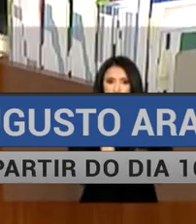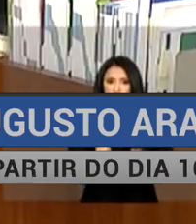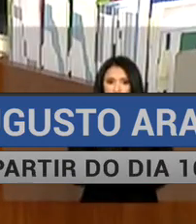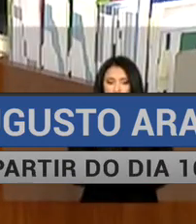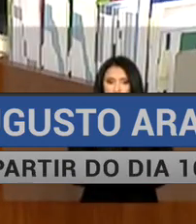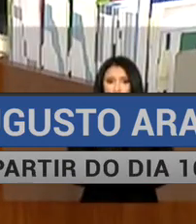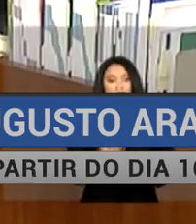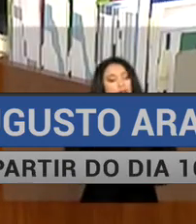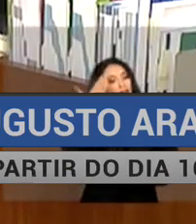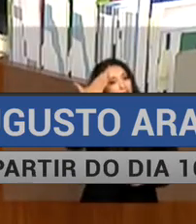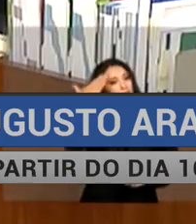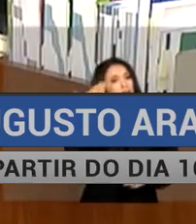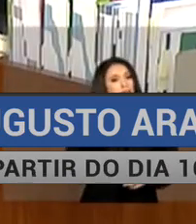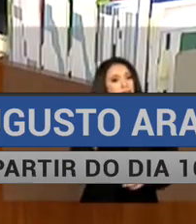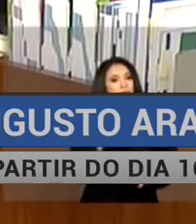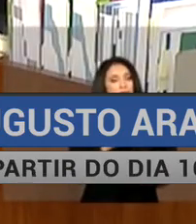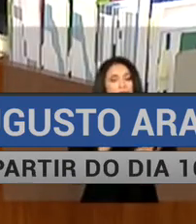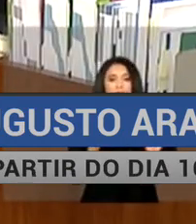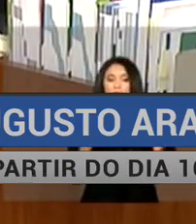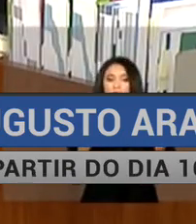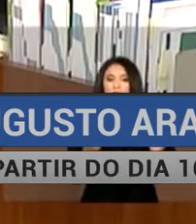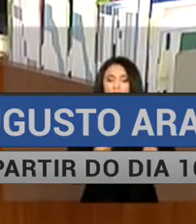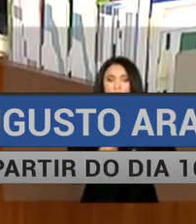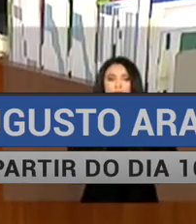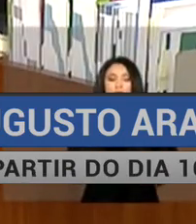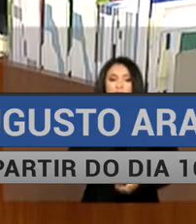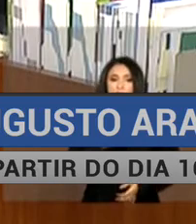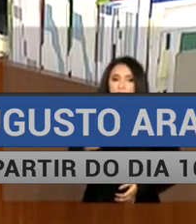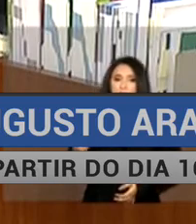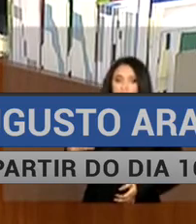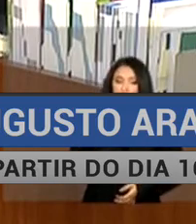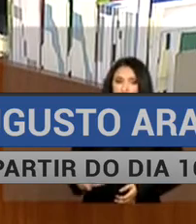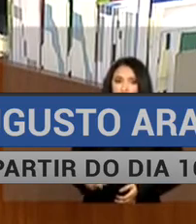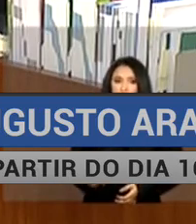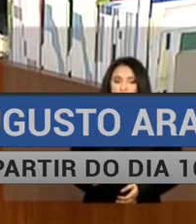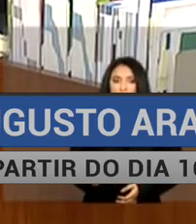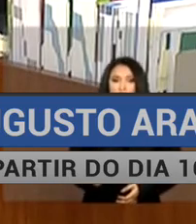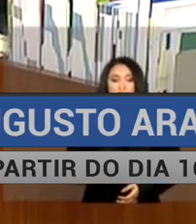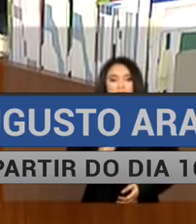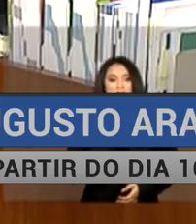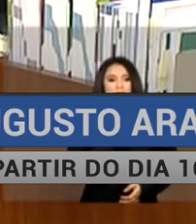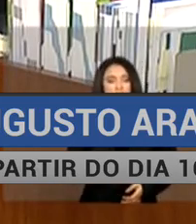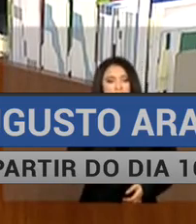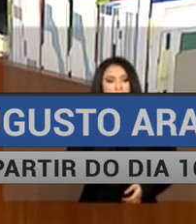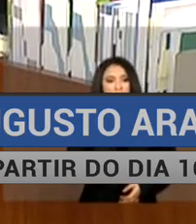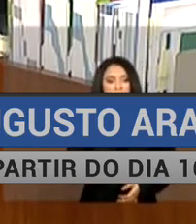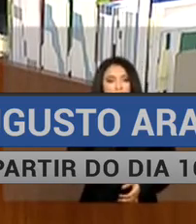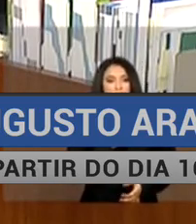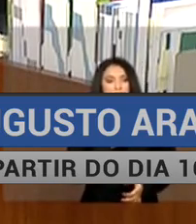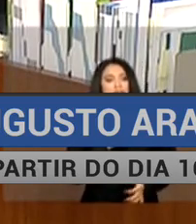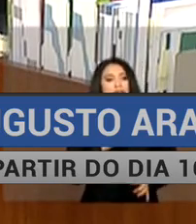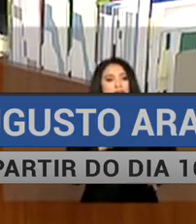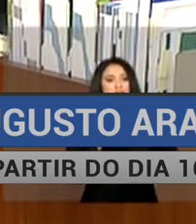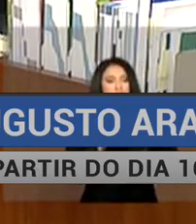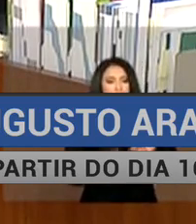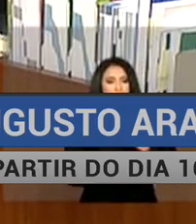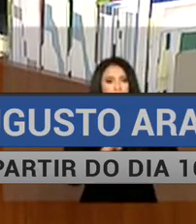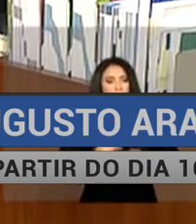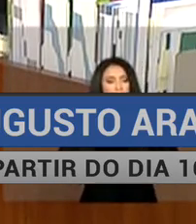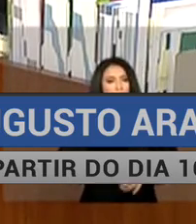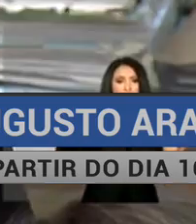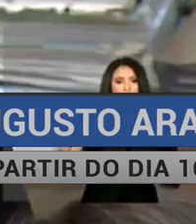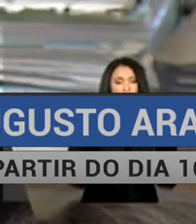do decano do supremo ministro celso de mello na despedida da antecessora diárias raquel dodge na ocasião